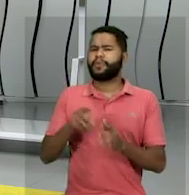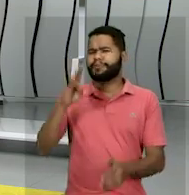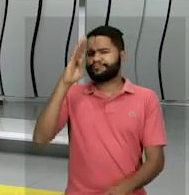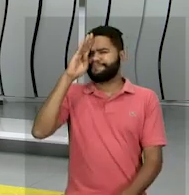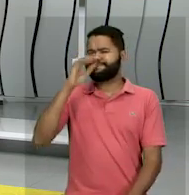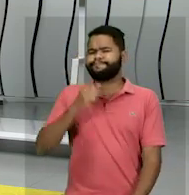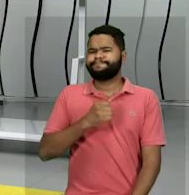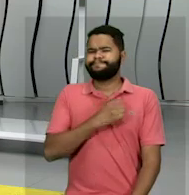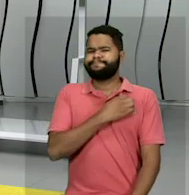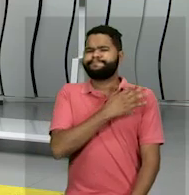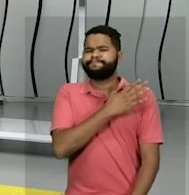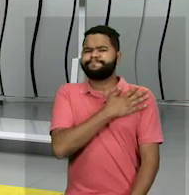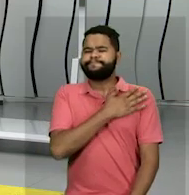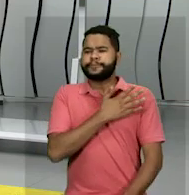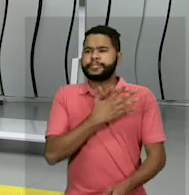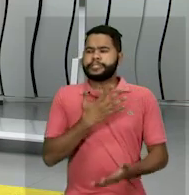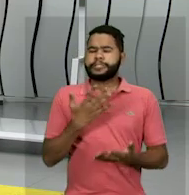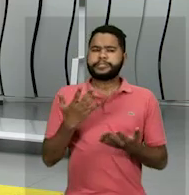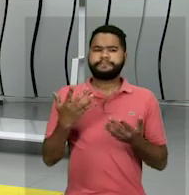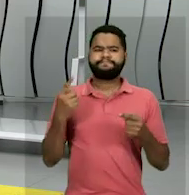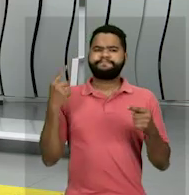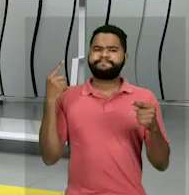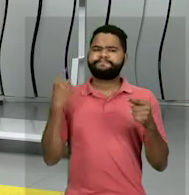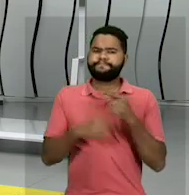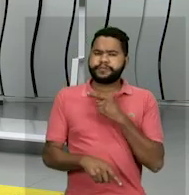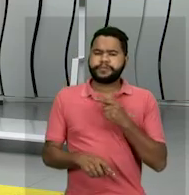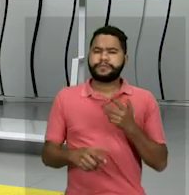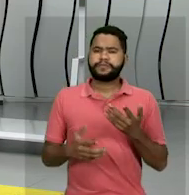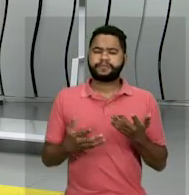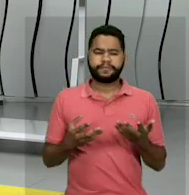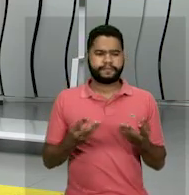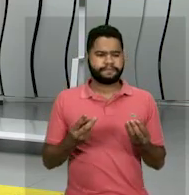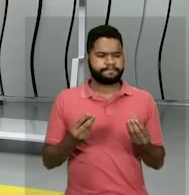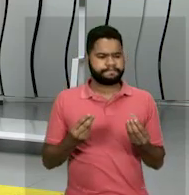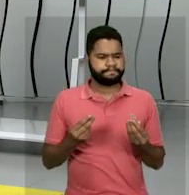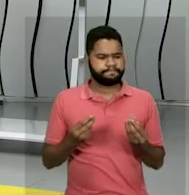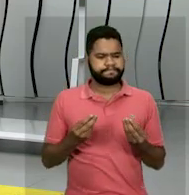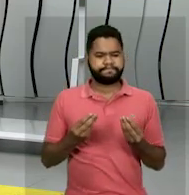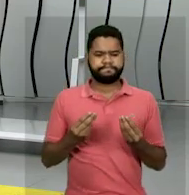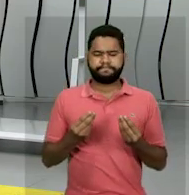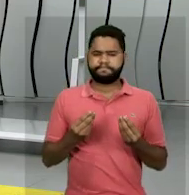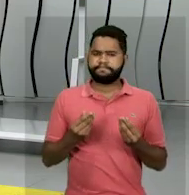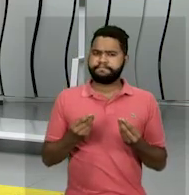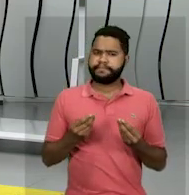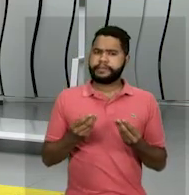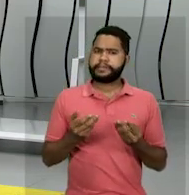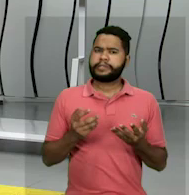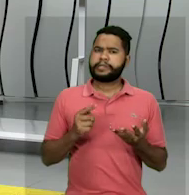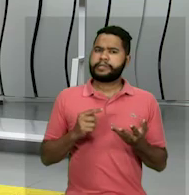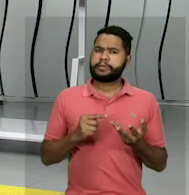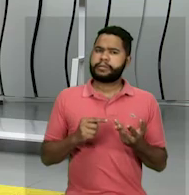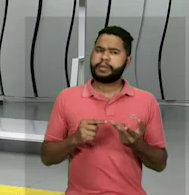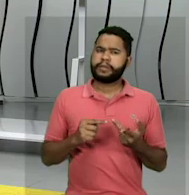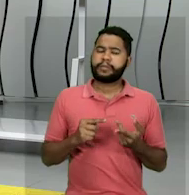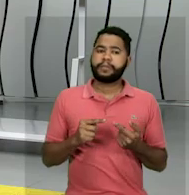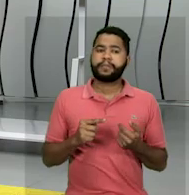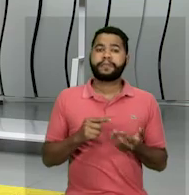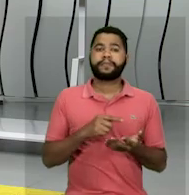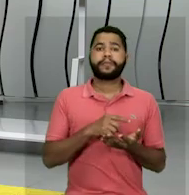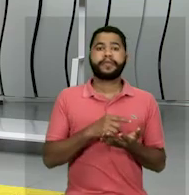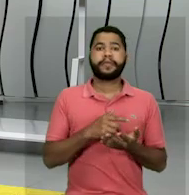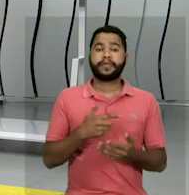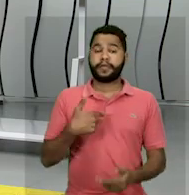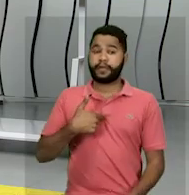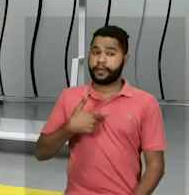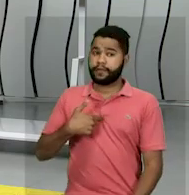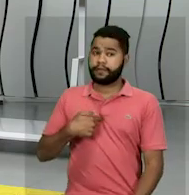Então, a incoerência passa agora, né, ter muita relevância, ficar muito latente. E Vargas foi perdendo